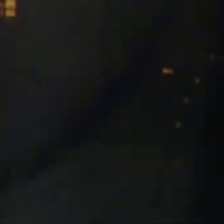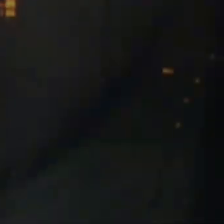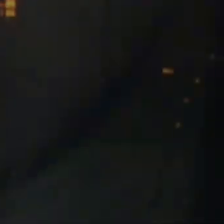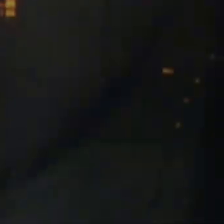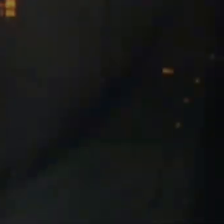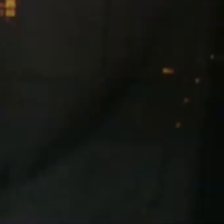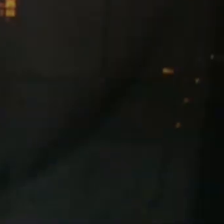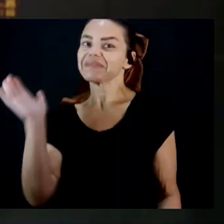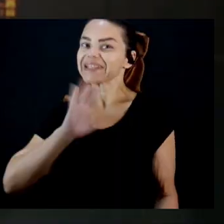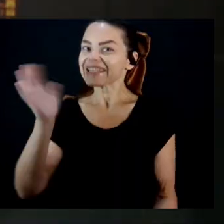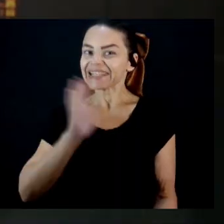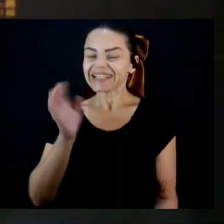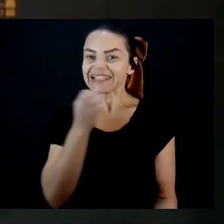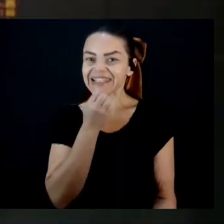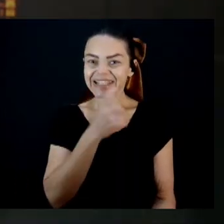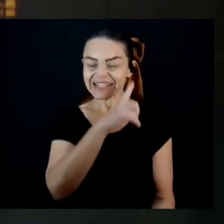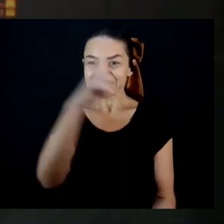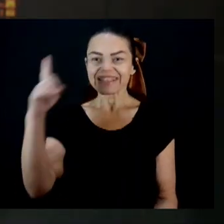Olá, bom dia,